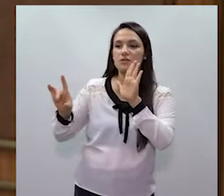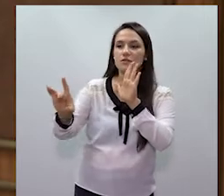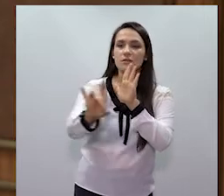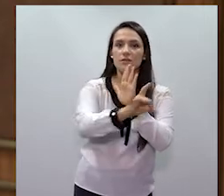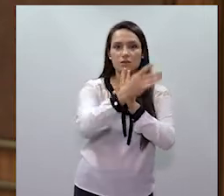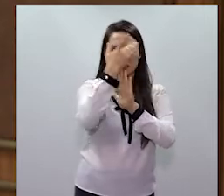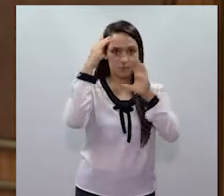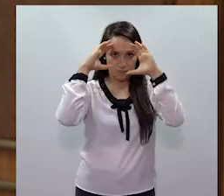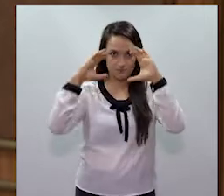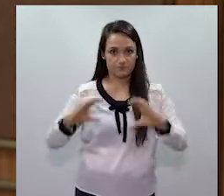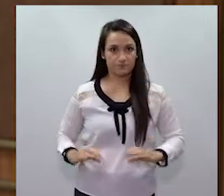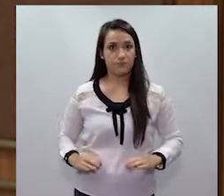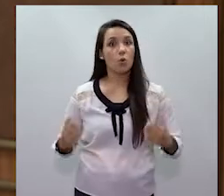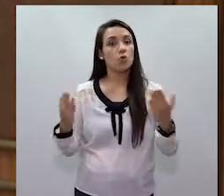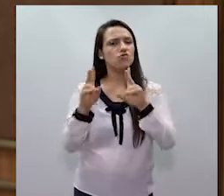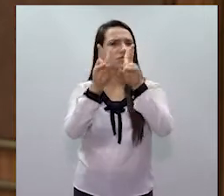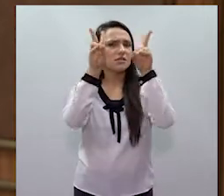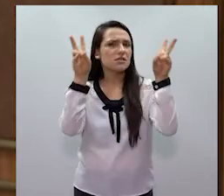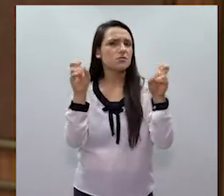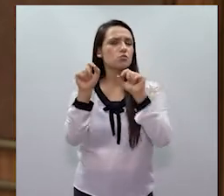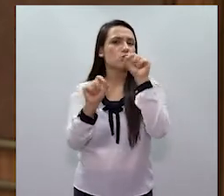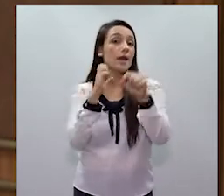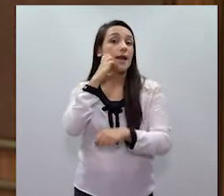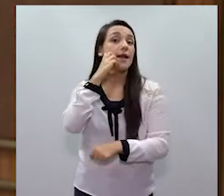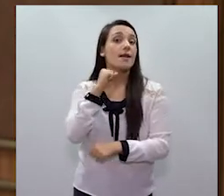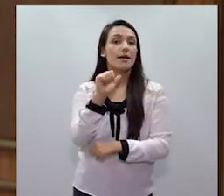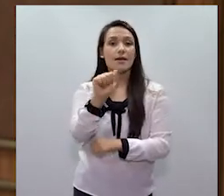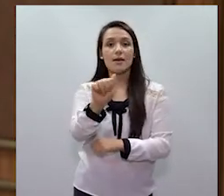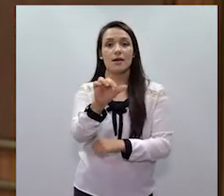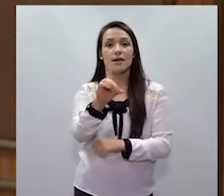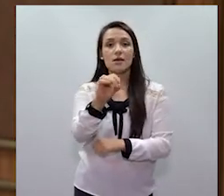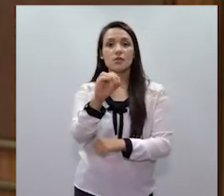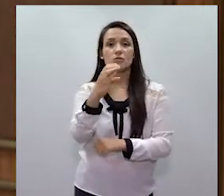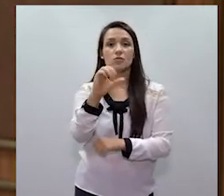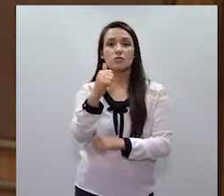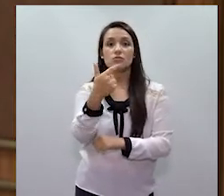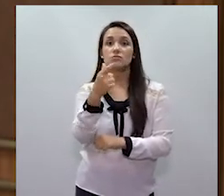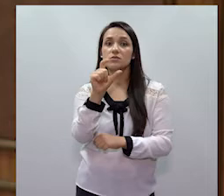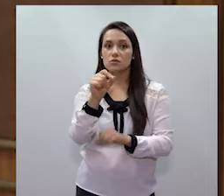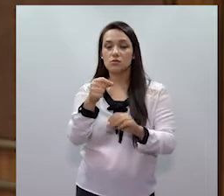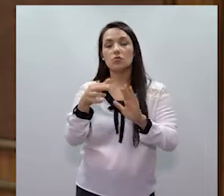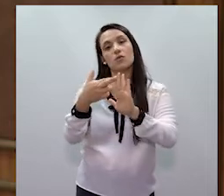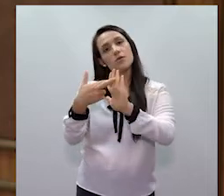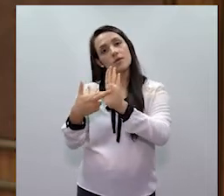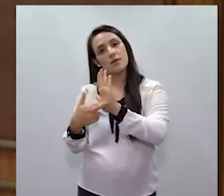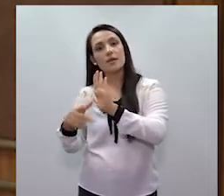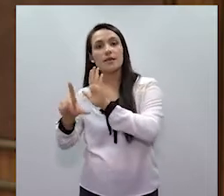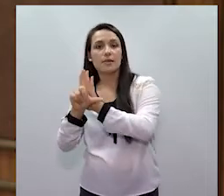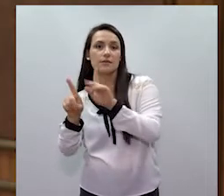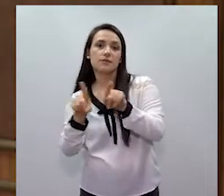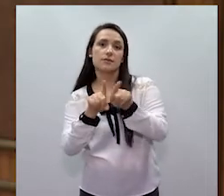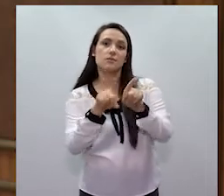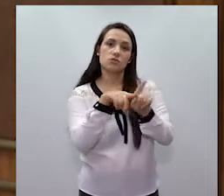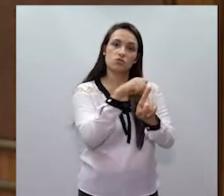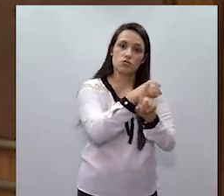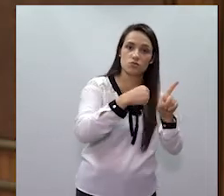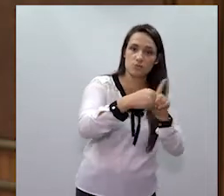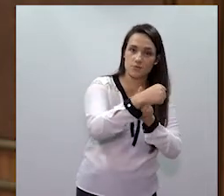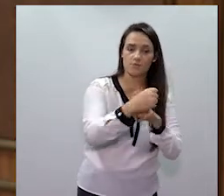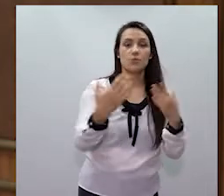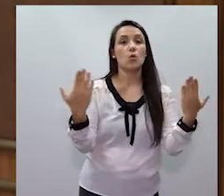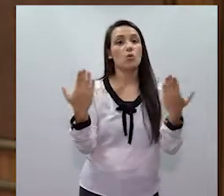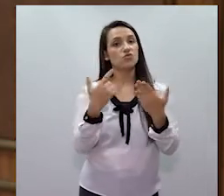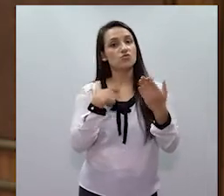Na edição de hoje, o assunto é a adoção e seus aspectos legais e sociológicos. E para falar sobre